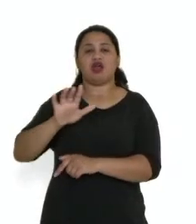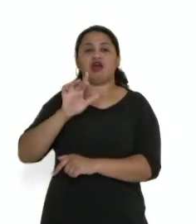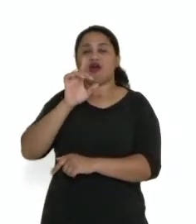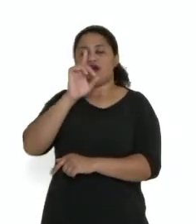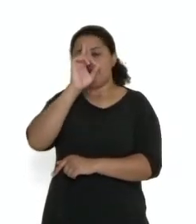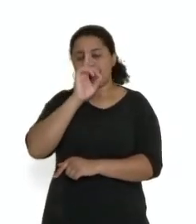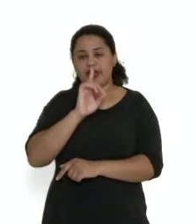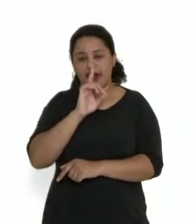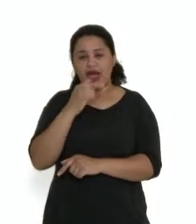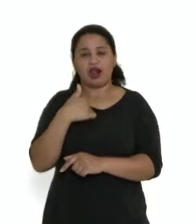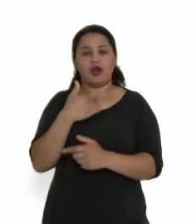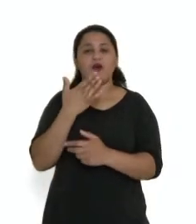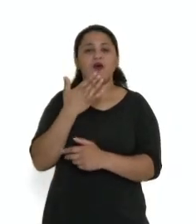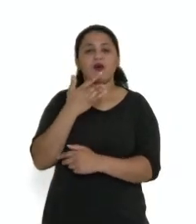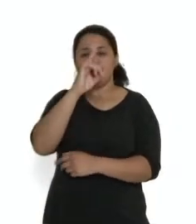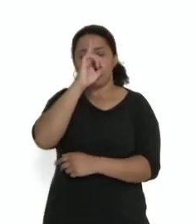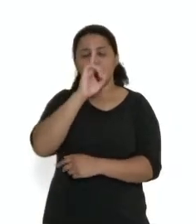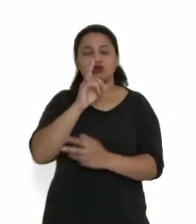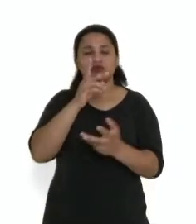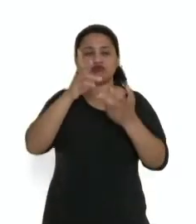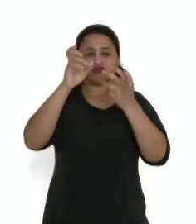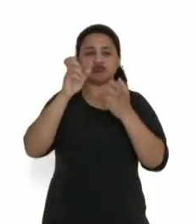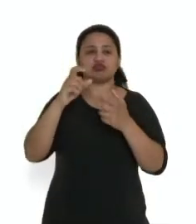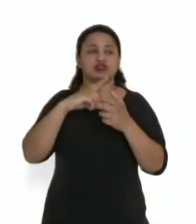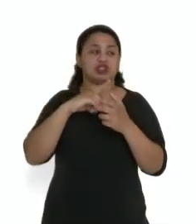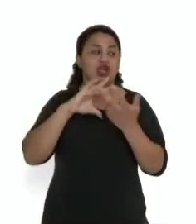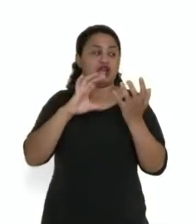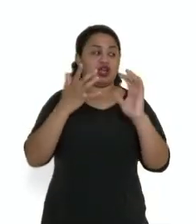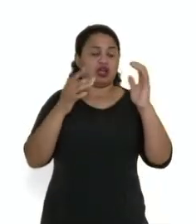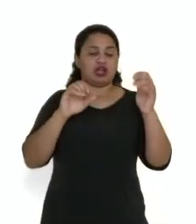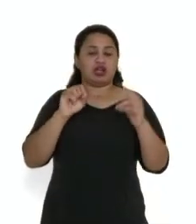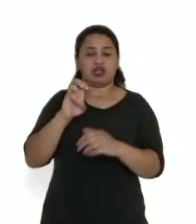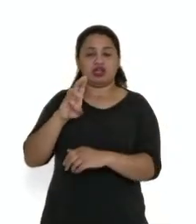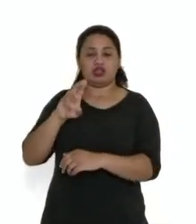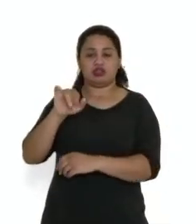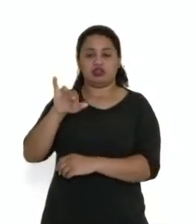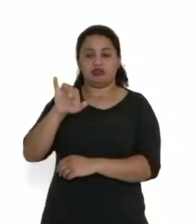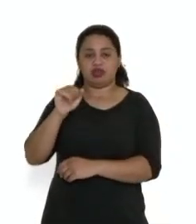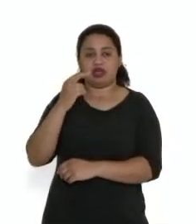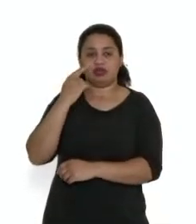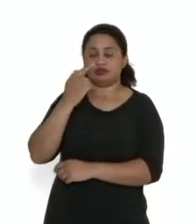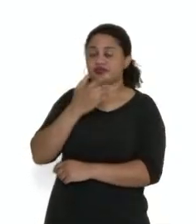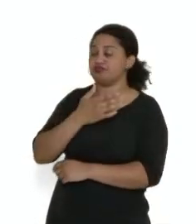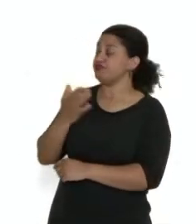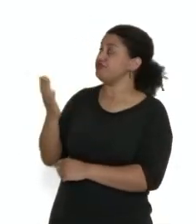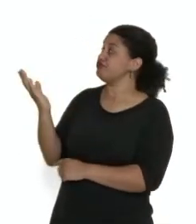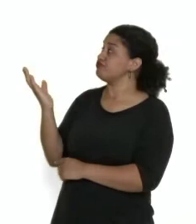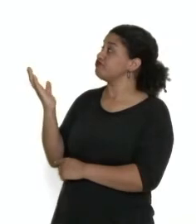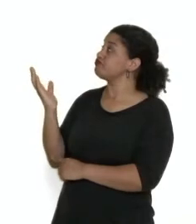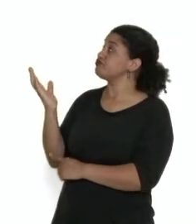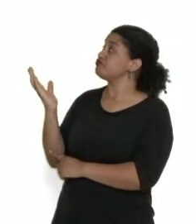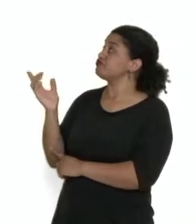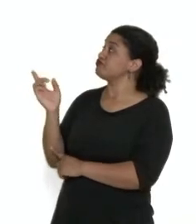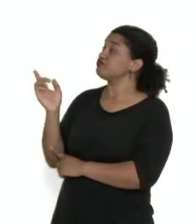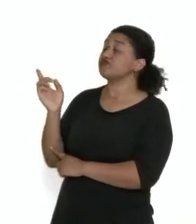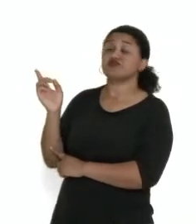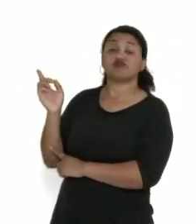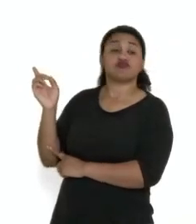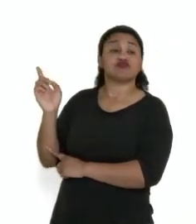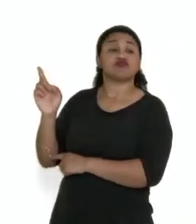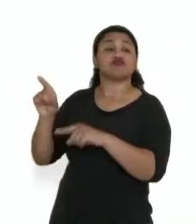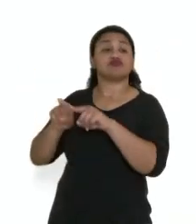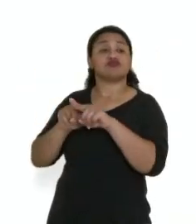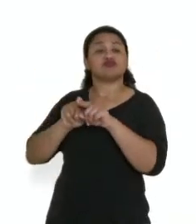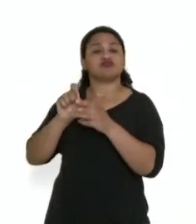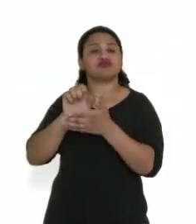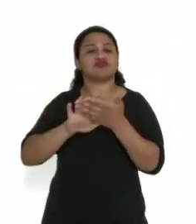que está em amarelo é do clima semiárido. E aqui nós temos a imagem igual àquela que nós vimos lá no início